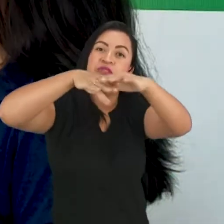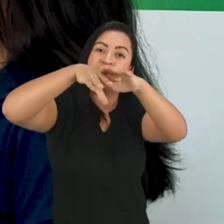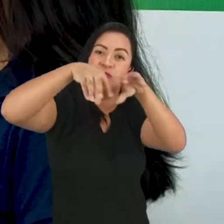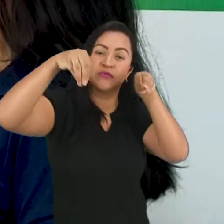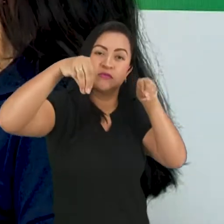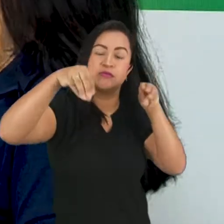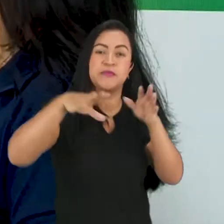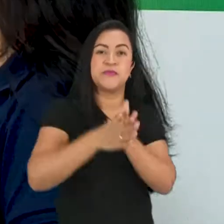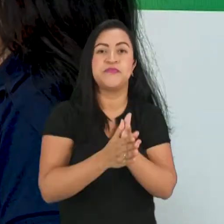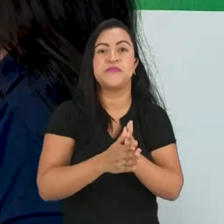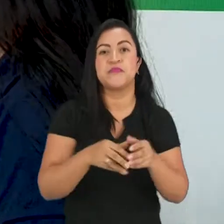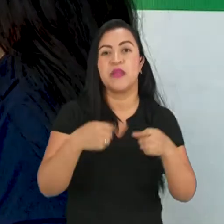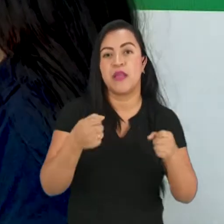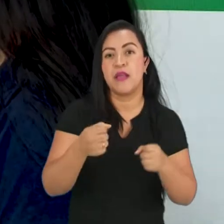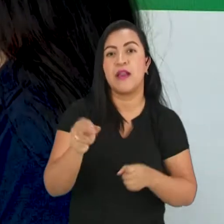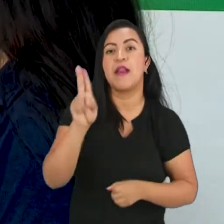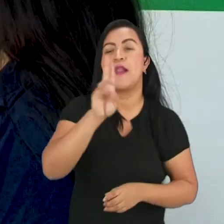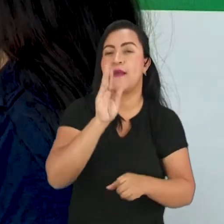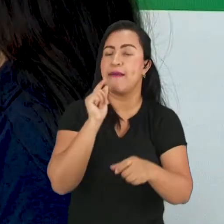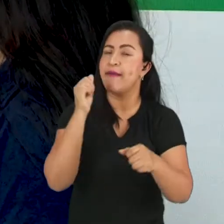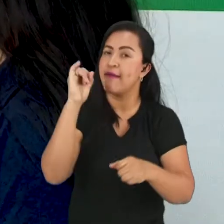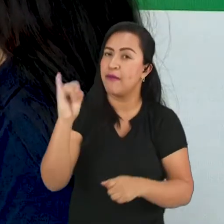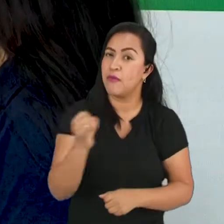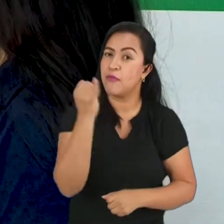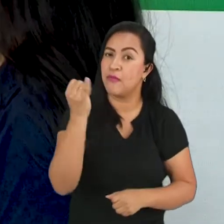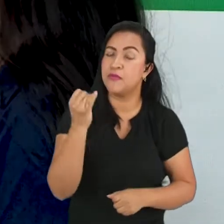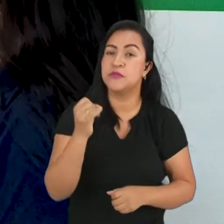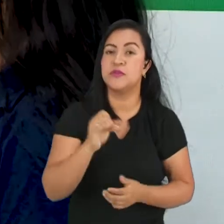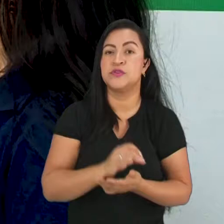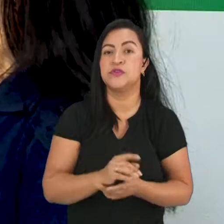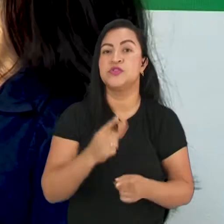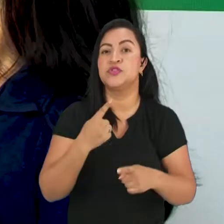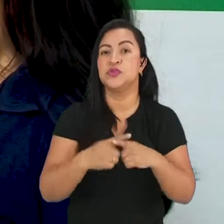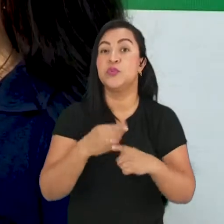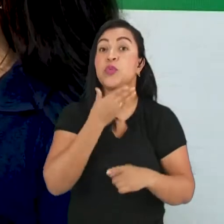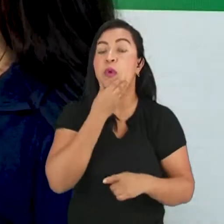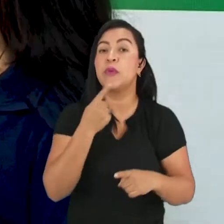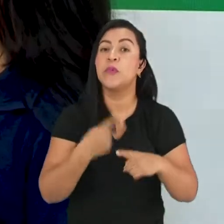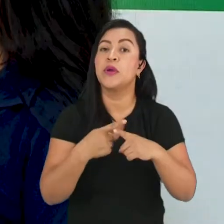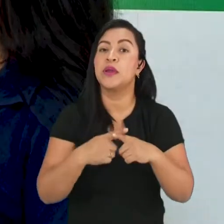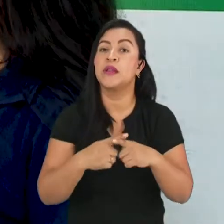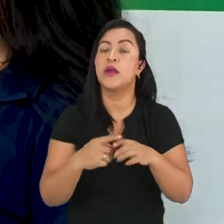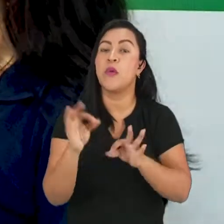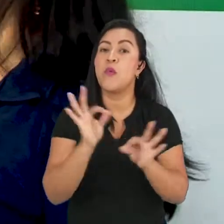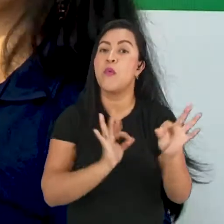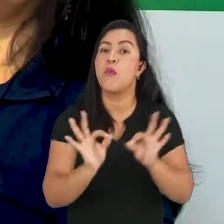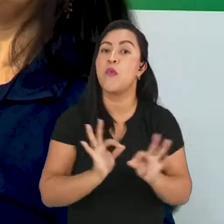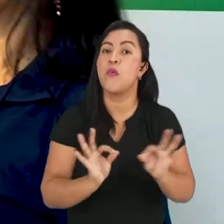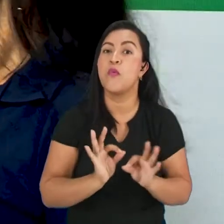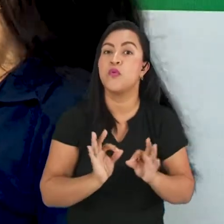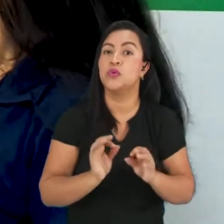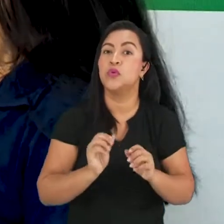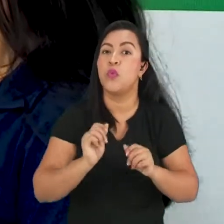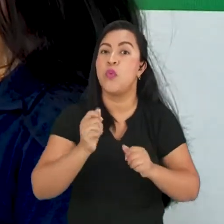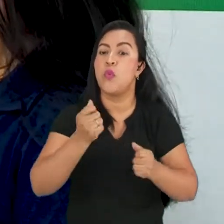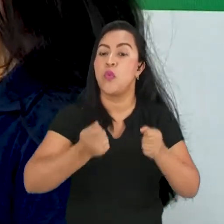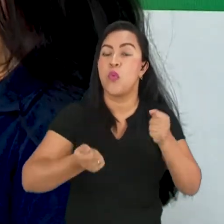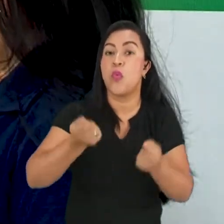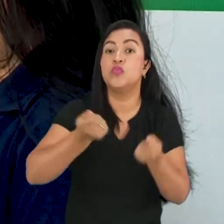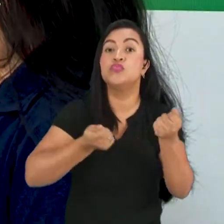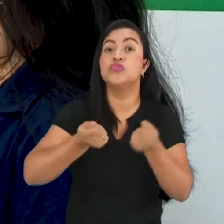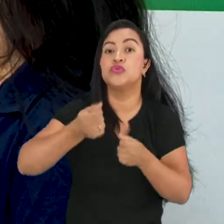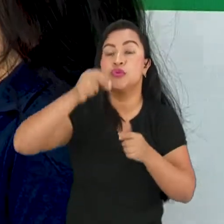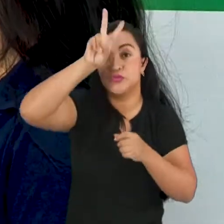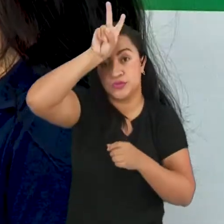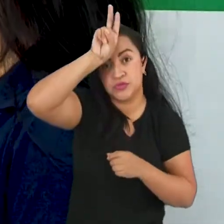exerce uma tarefa útil ao homem, o controle da população de insetos na área em que vive. A andorinha é um